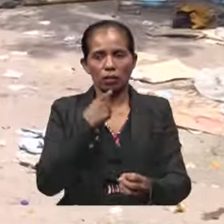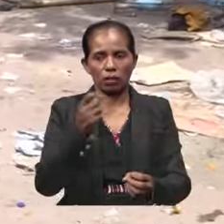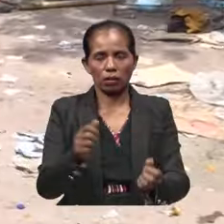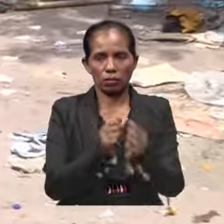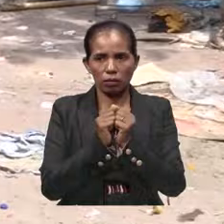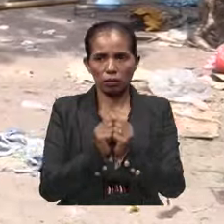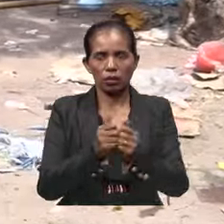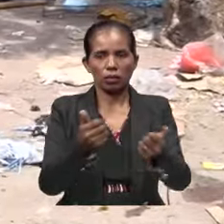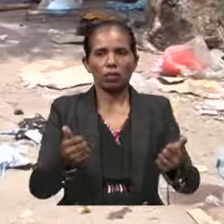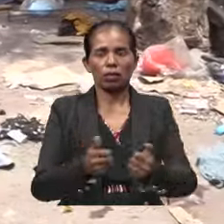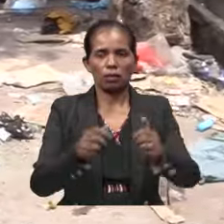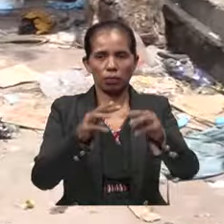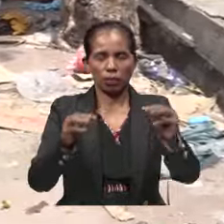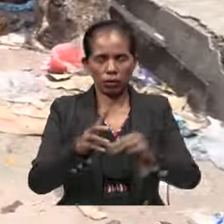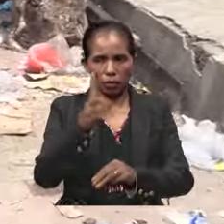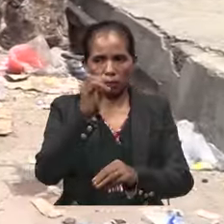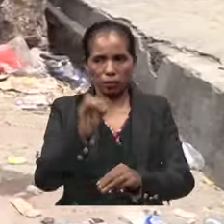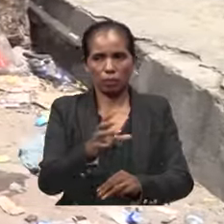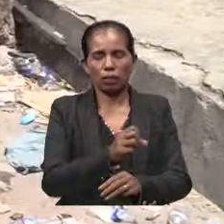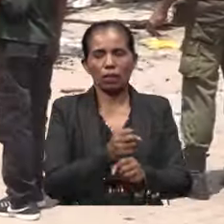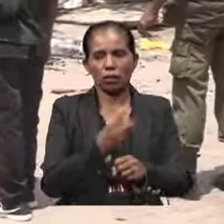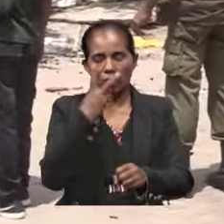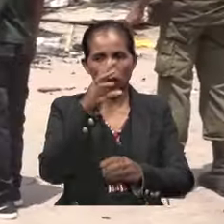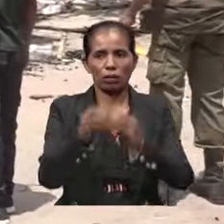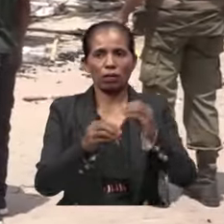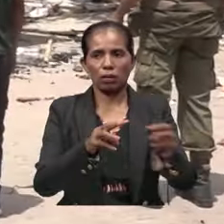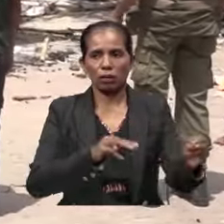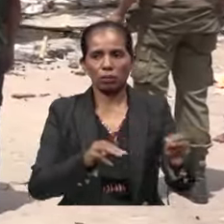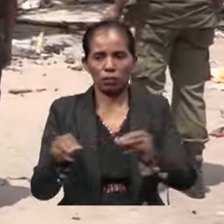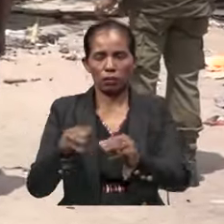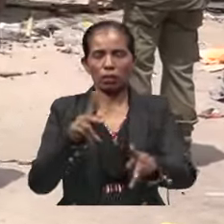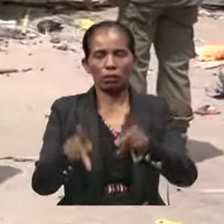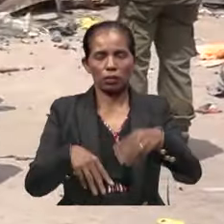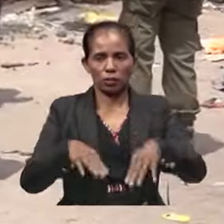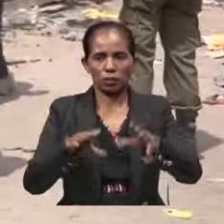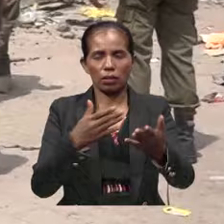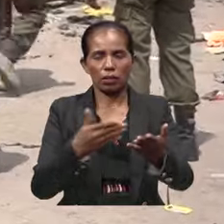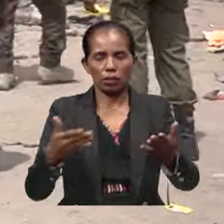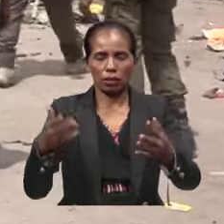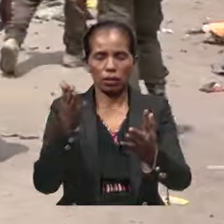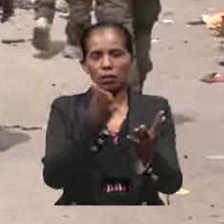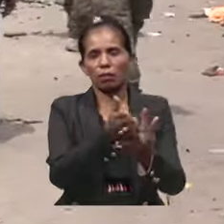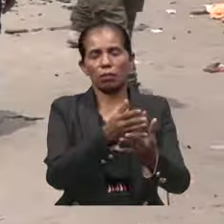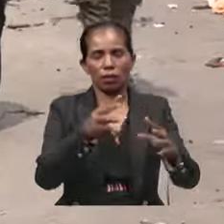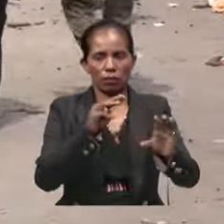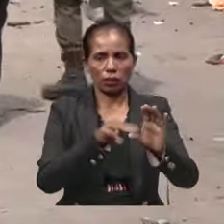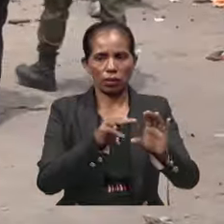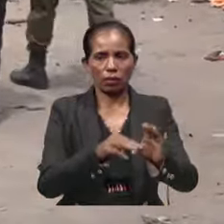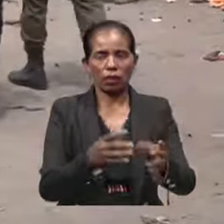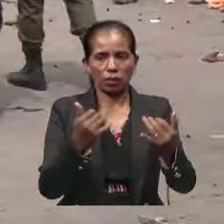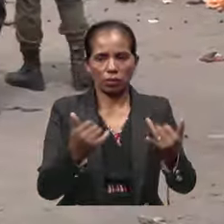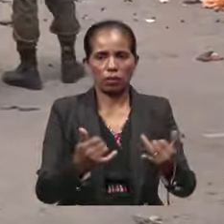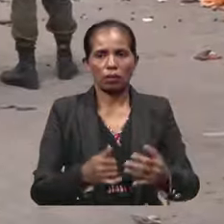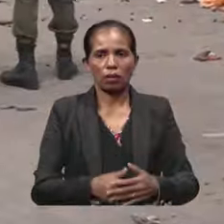hamutu co autoridade município dili, hala inspeção ho di muda negociante sirene ba mercado laran. Agora já clave la nene